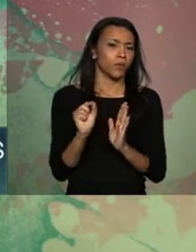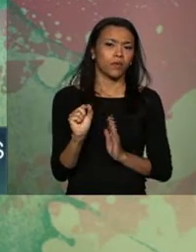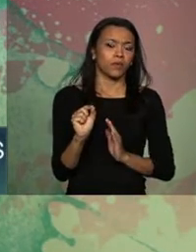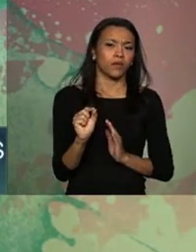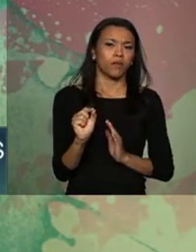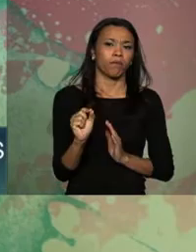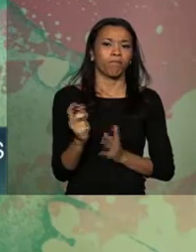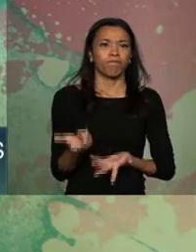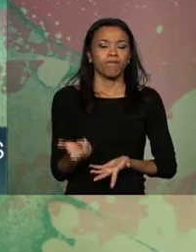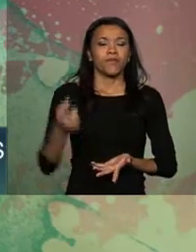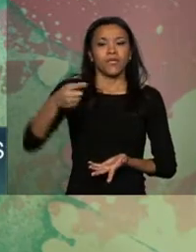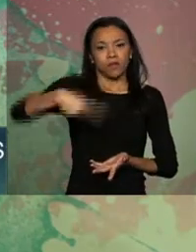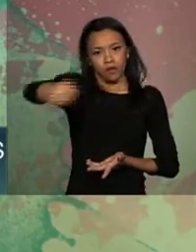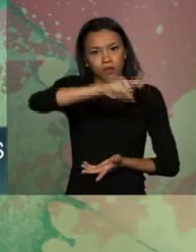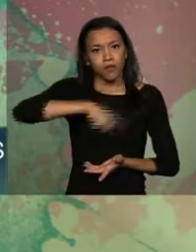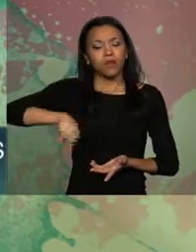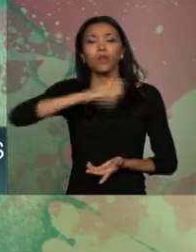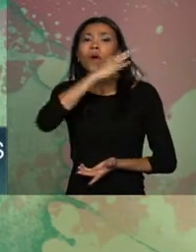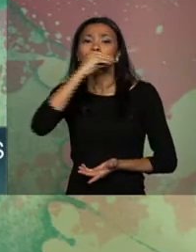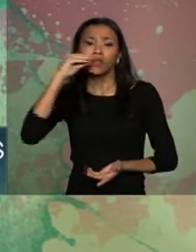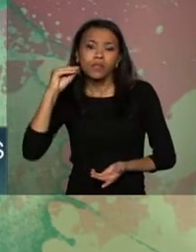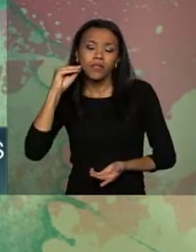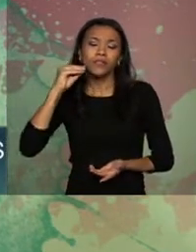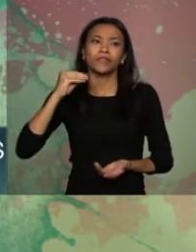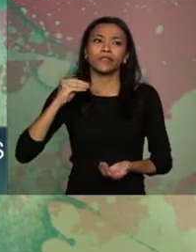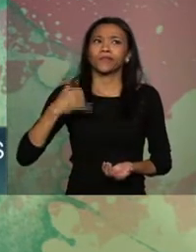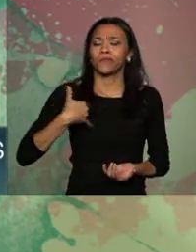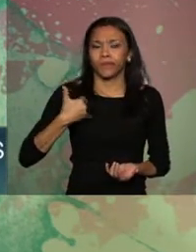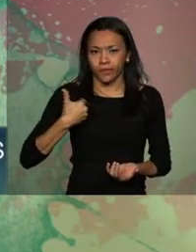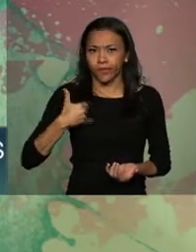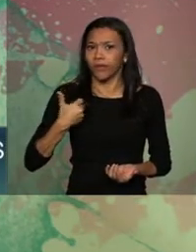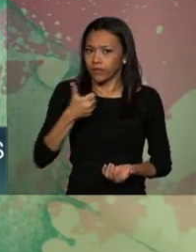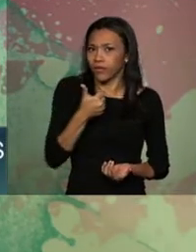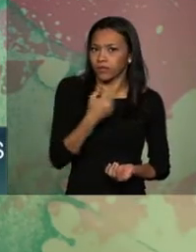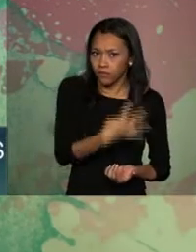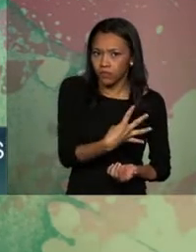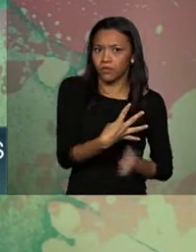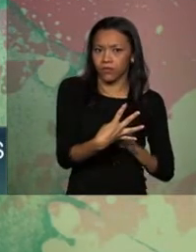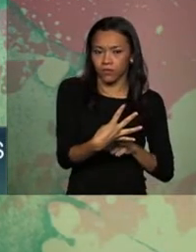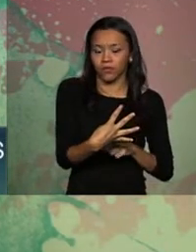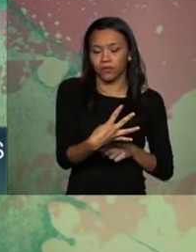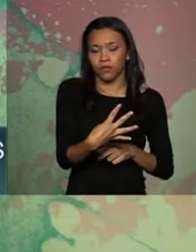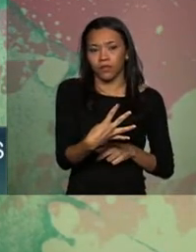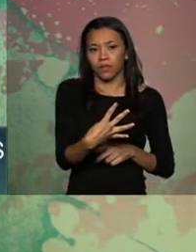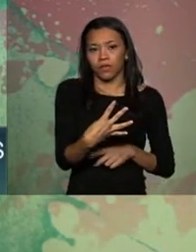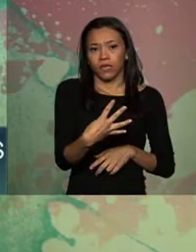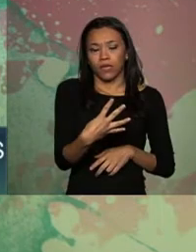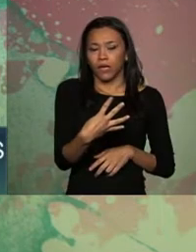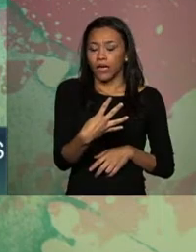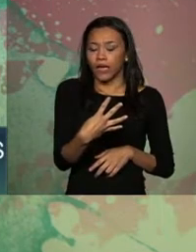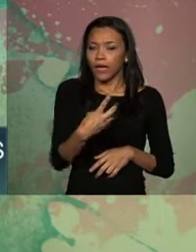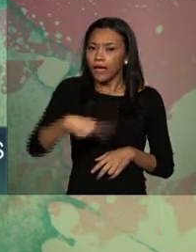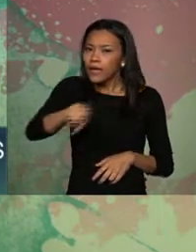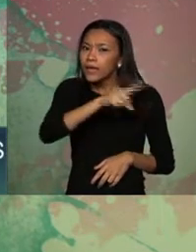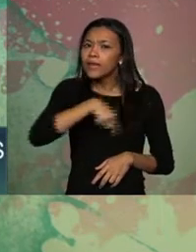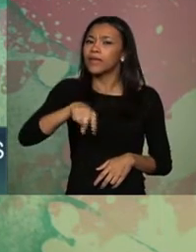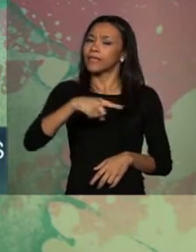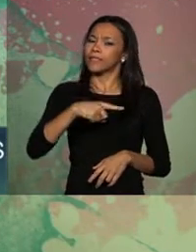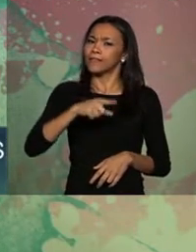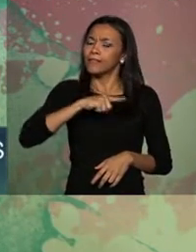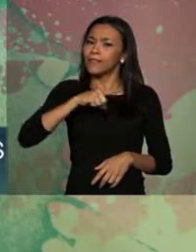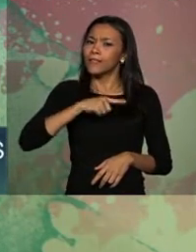o adolescente, a partir dos 14 anos, ele tenha o